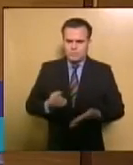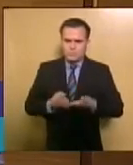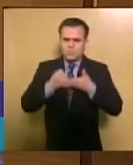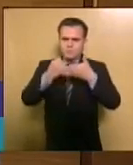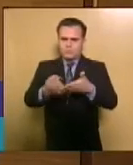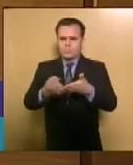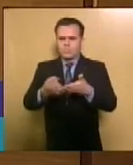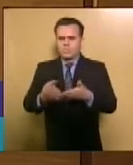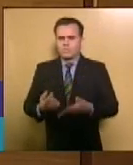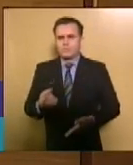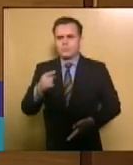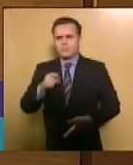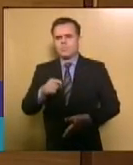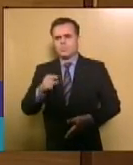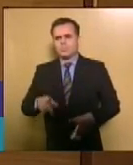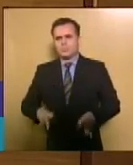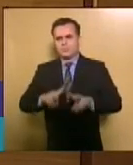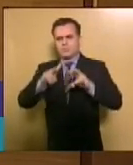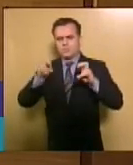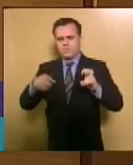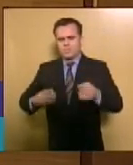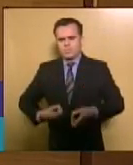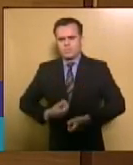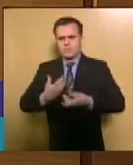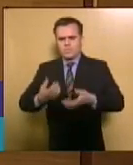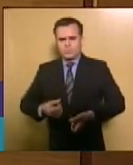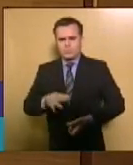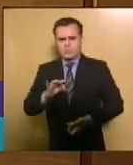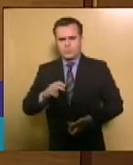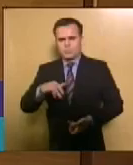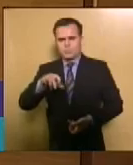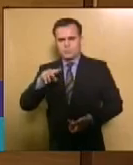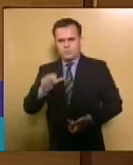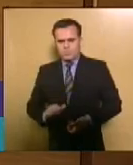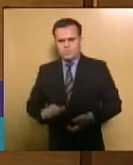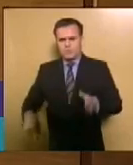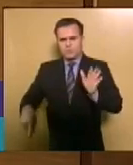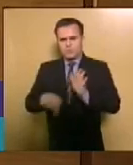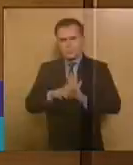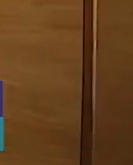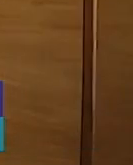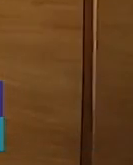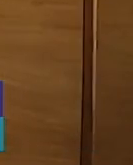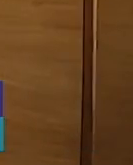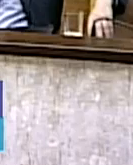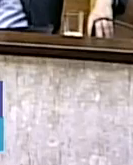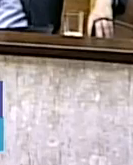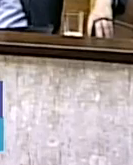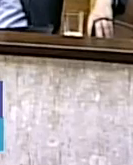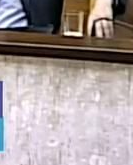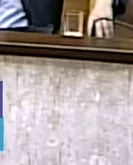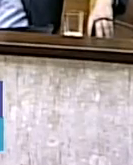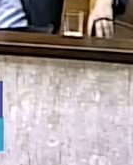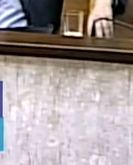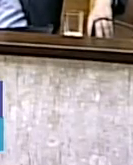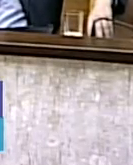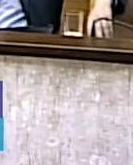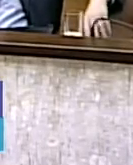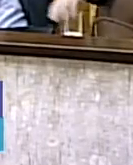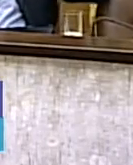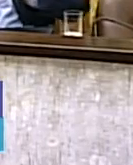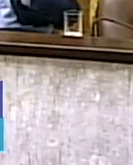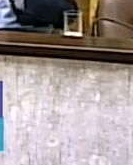contribuindo com o tema poesia ativista Frente a Frente con Essência hum Obrigado